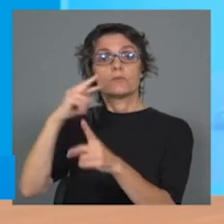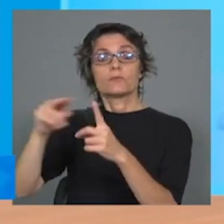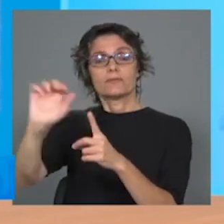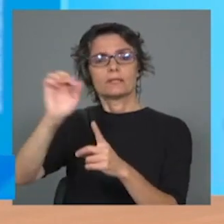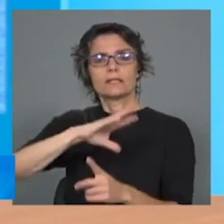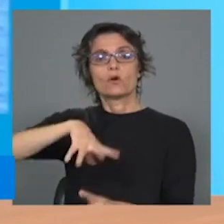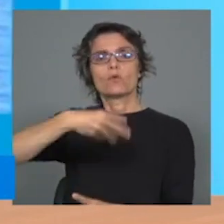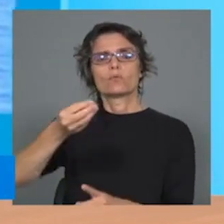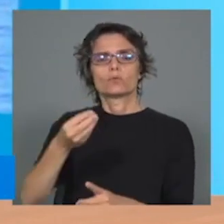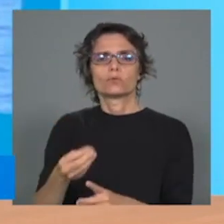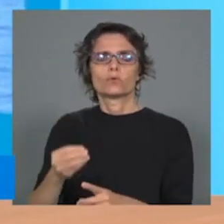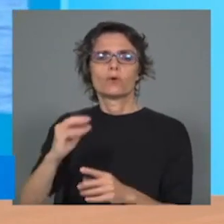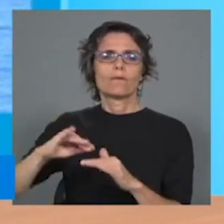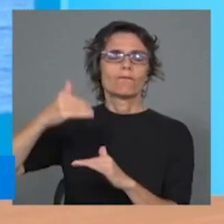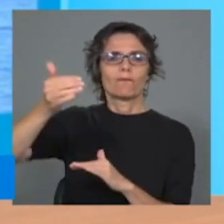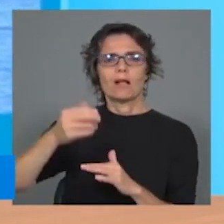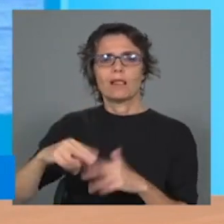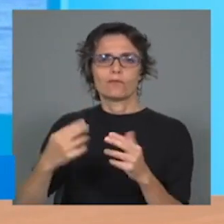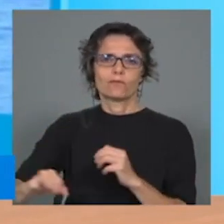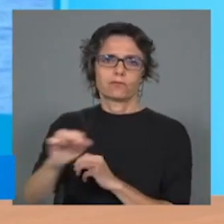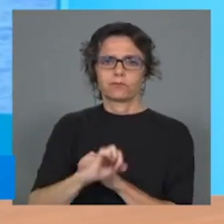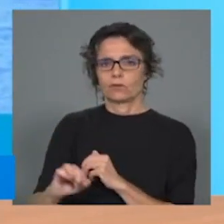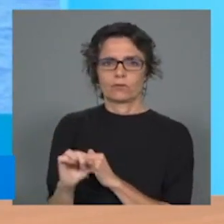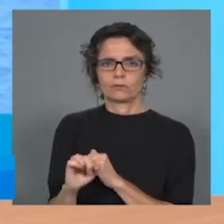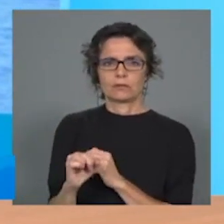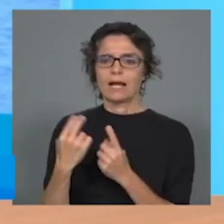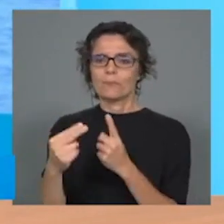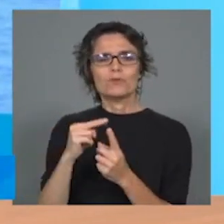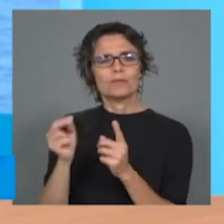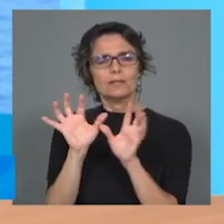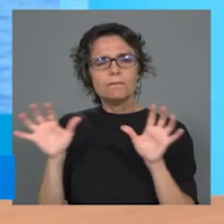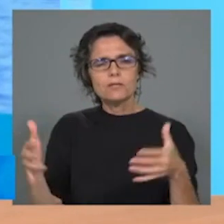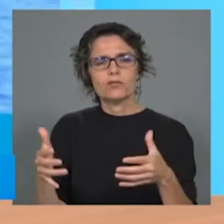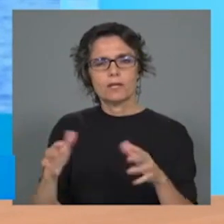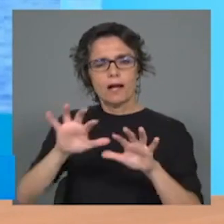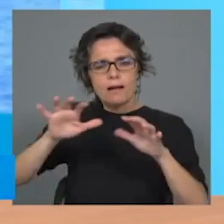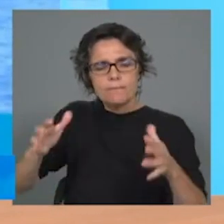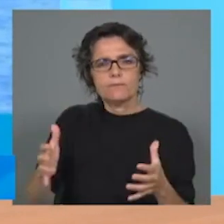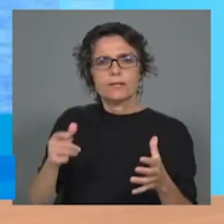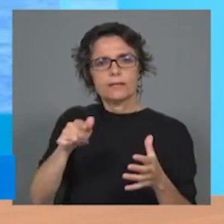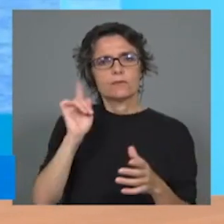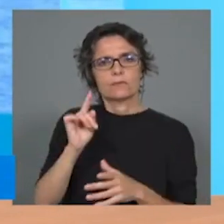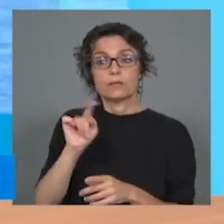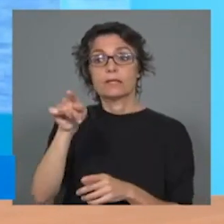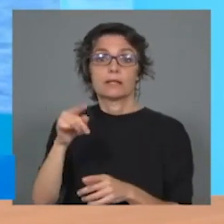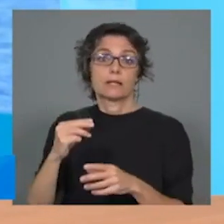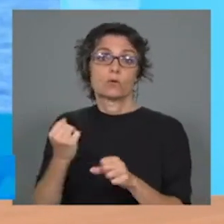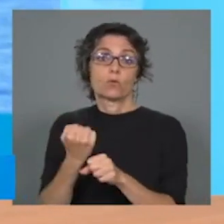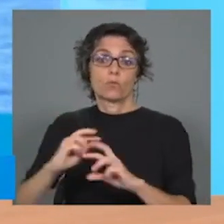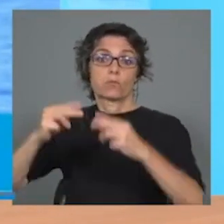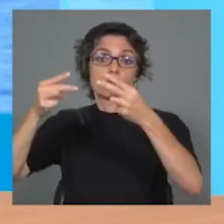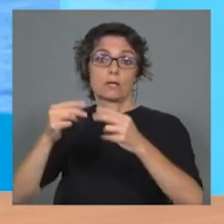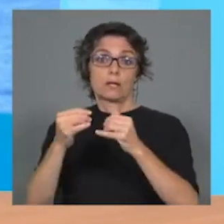fronteiras. E isso levou-a a ter uma carreira internacional e, ao mesmo tempo,